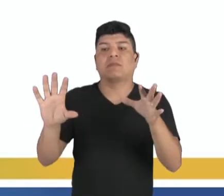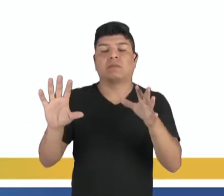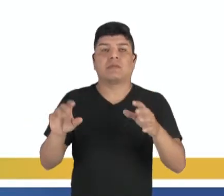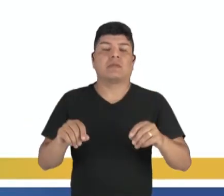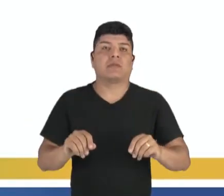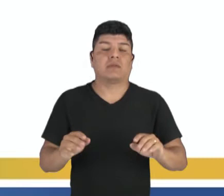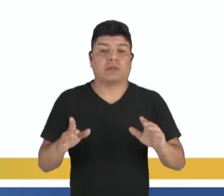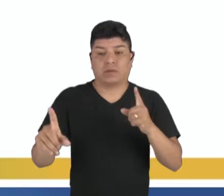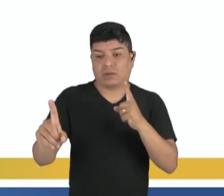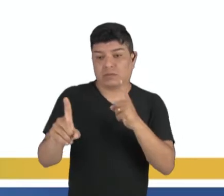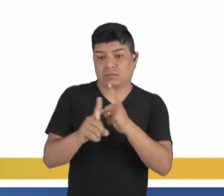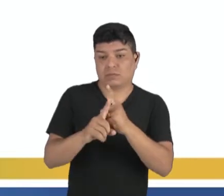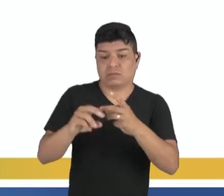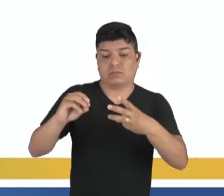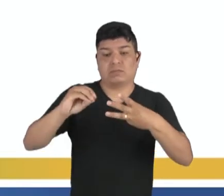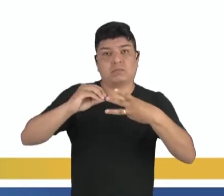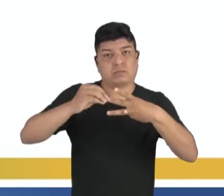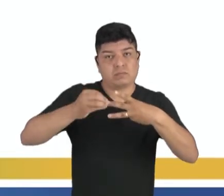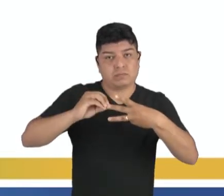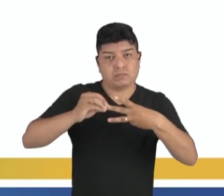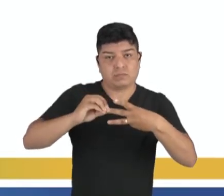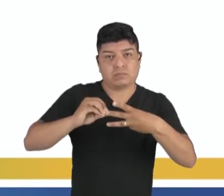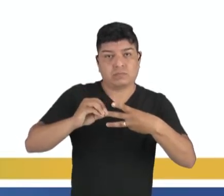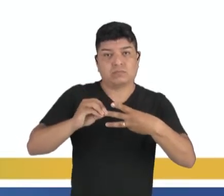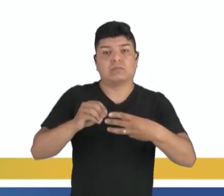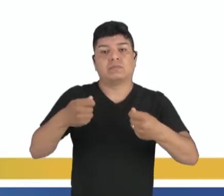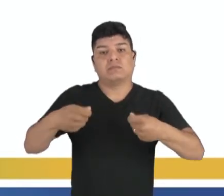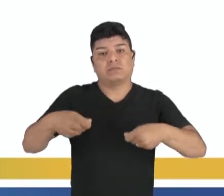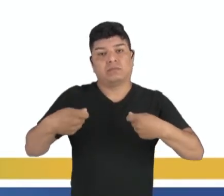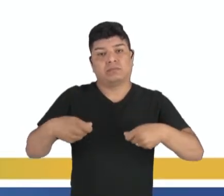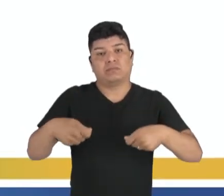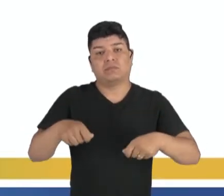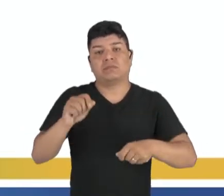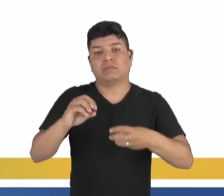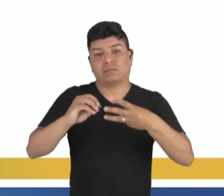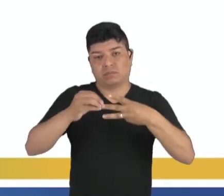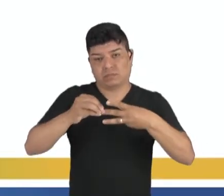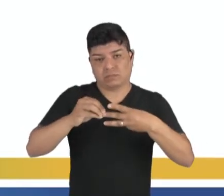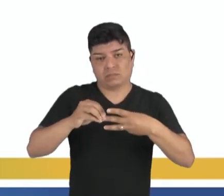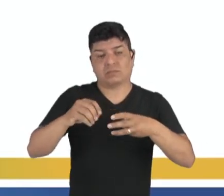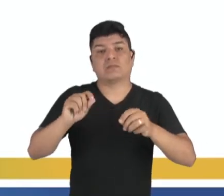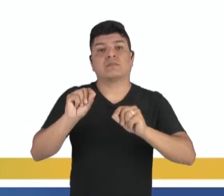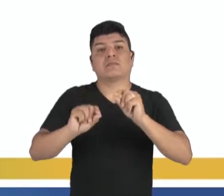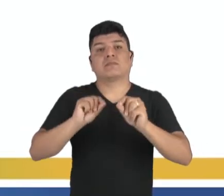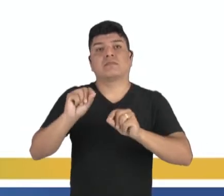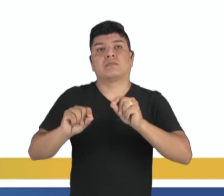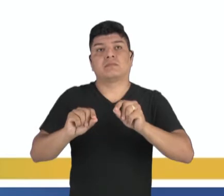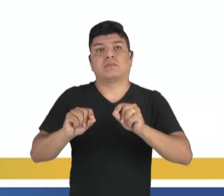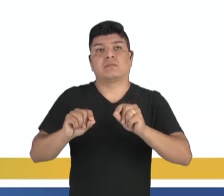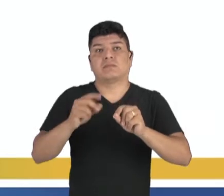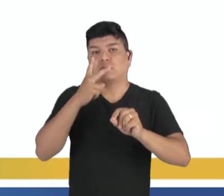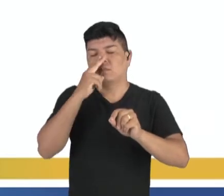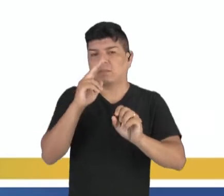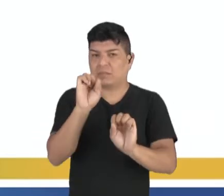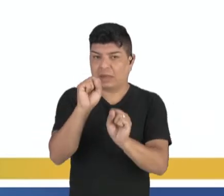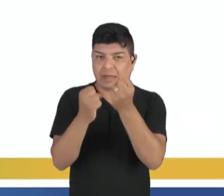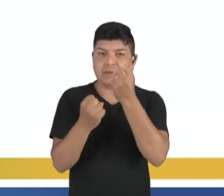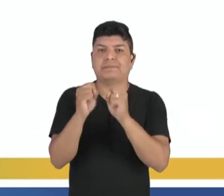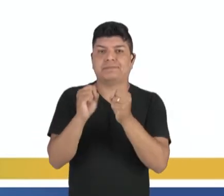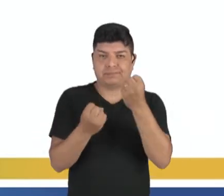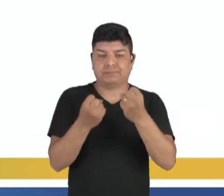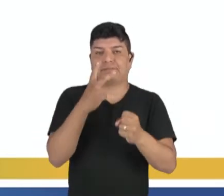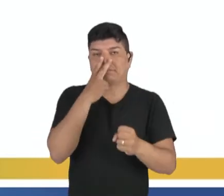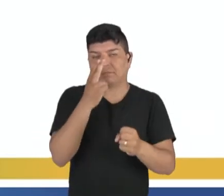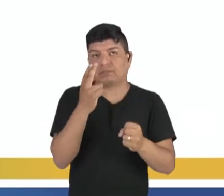que ele encontra uma célula hospedeira, ele vai precisar que aquela célula hospedeira se torne uma fábrica,